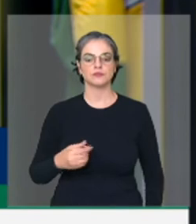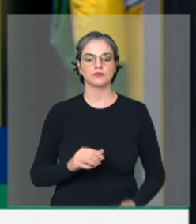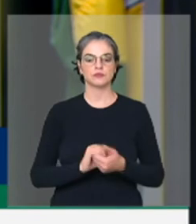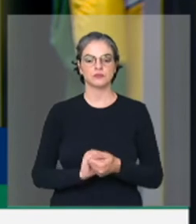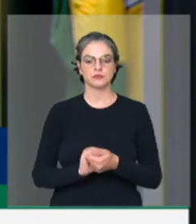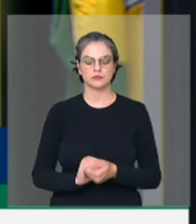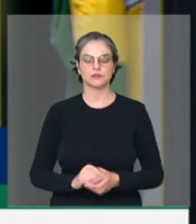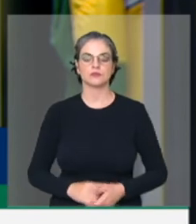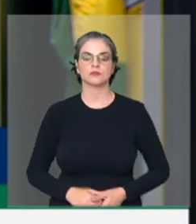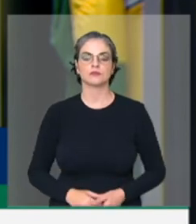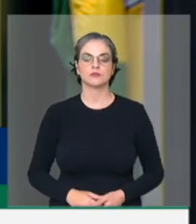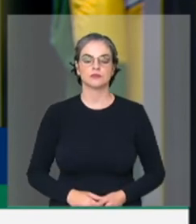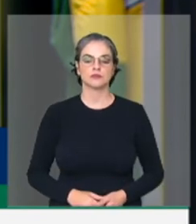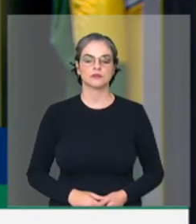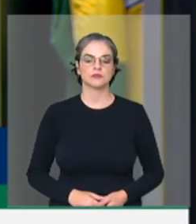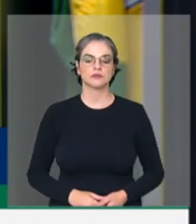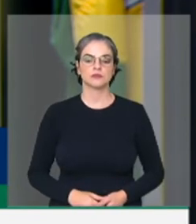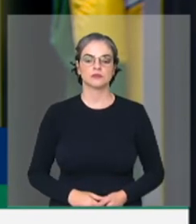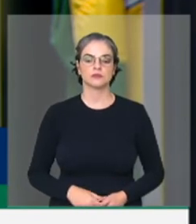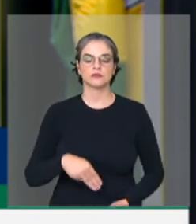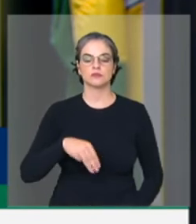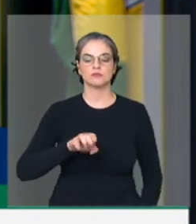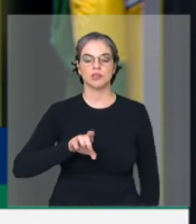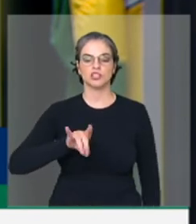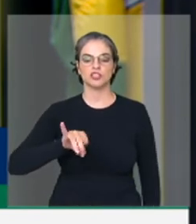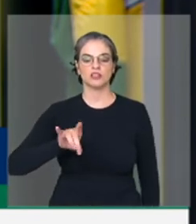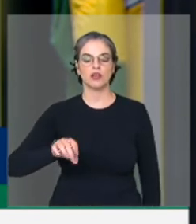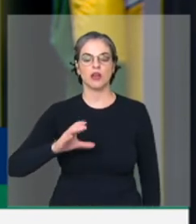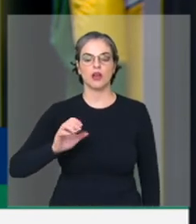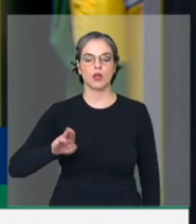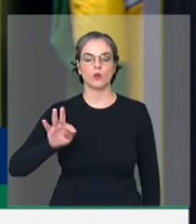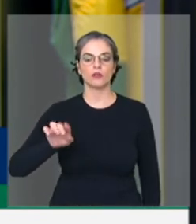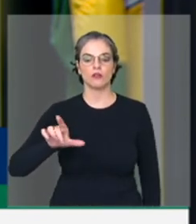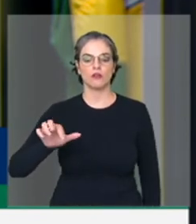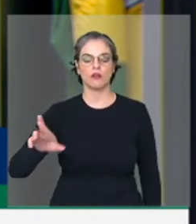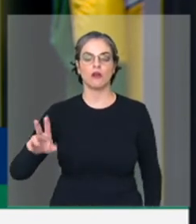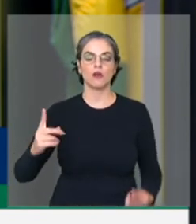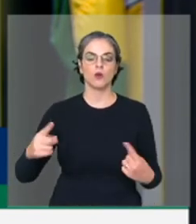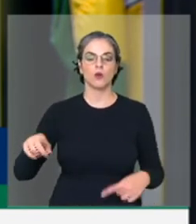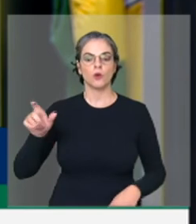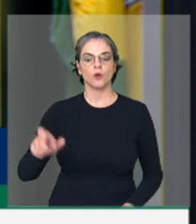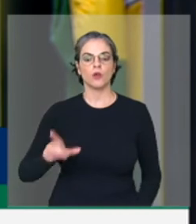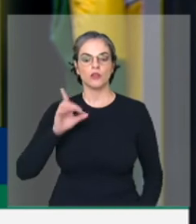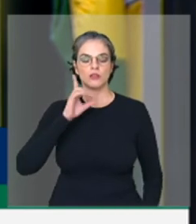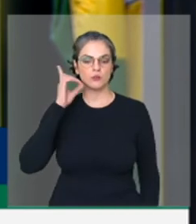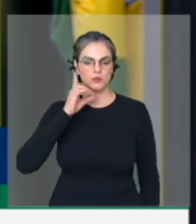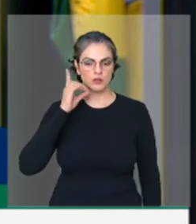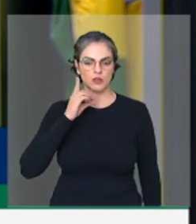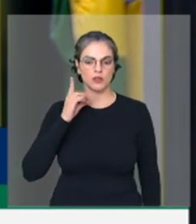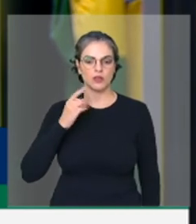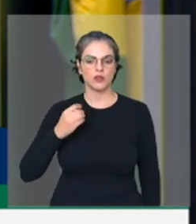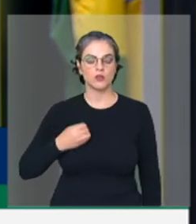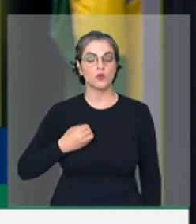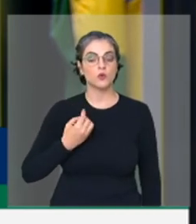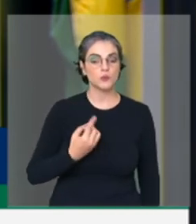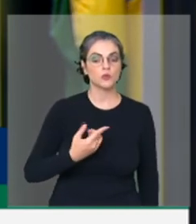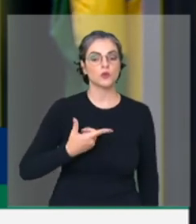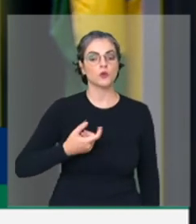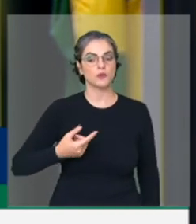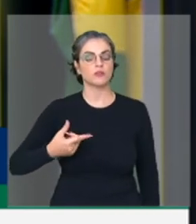trata-se de comunicação de medida cautelar deferida em desfavor do deputado de número 1 de